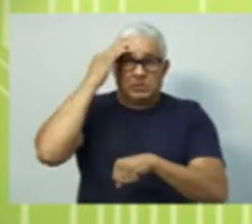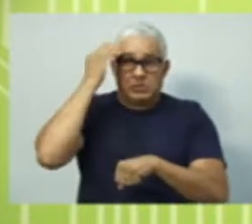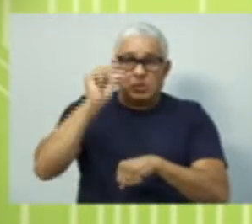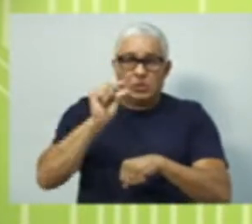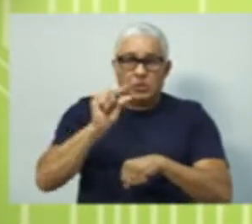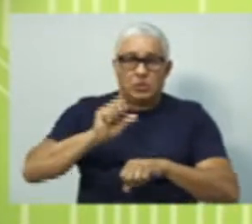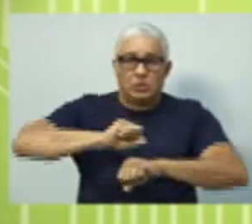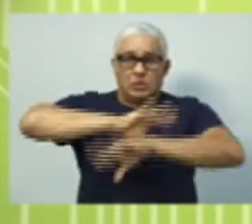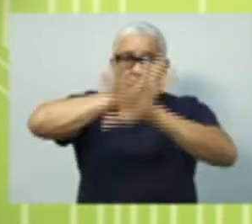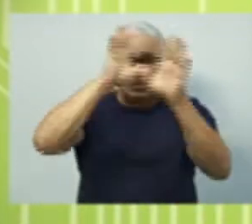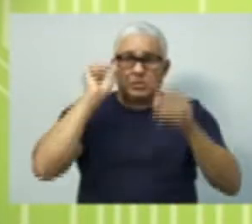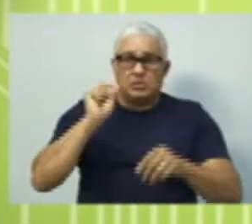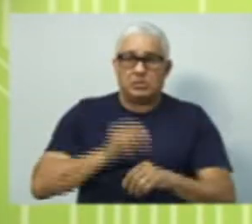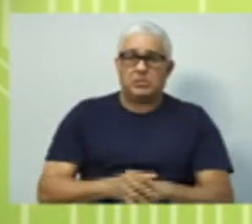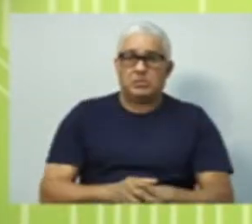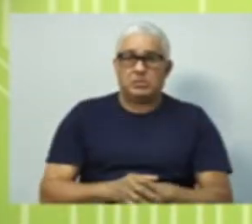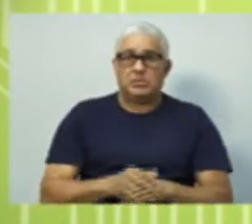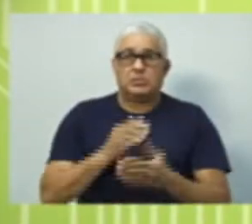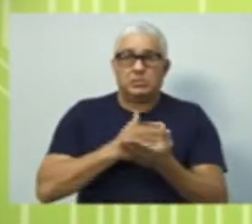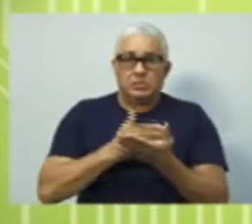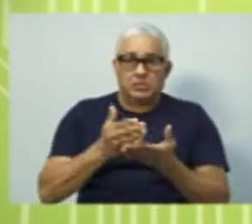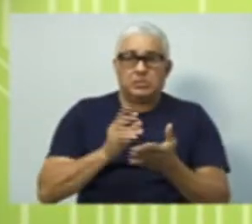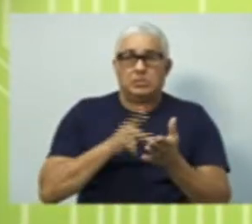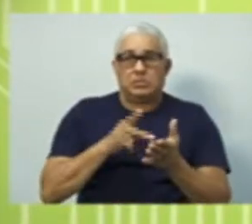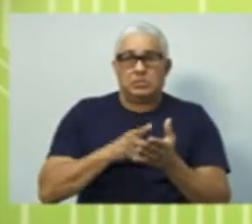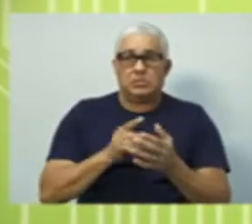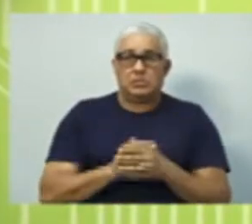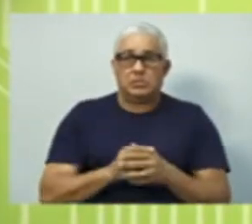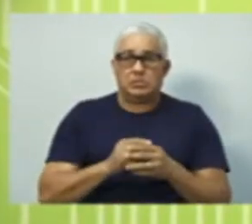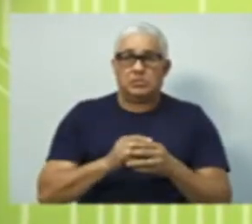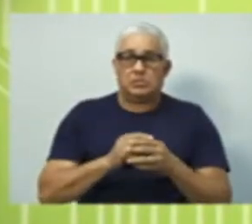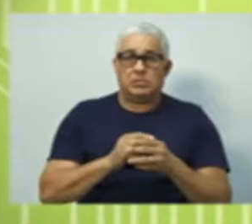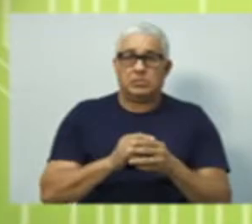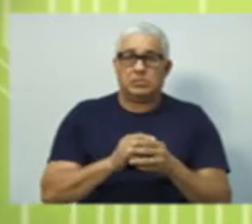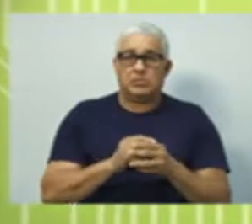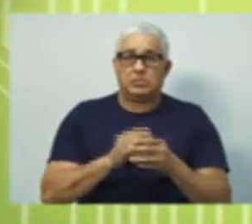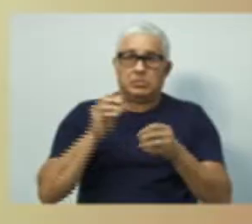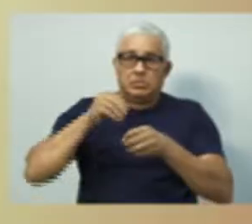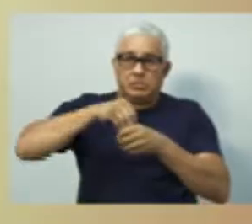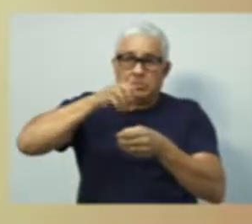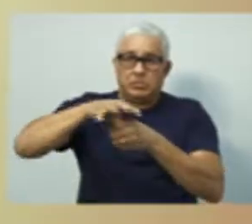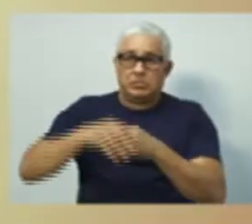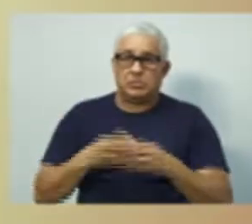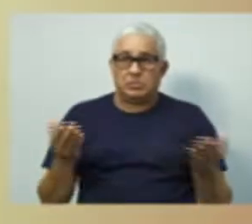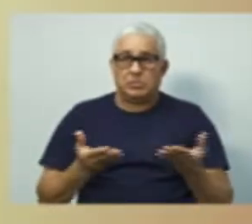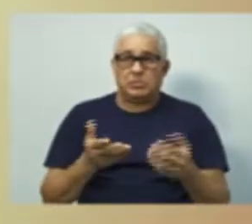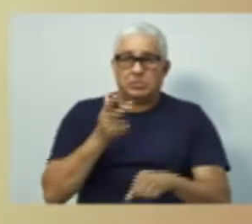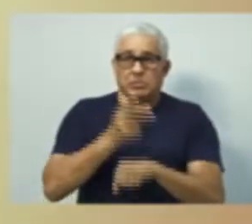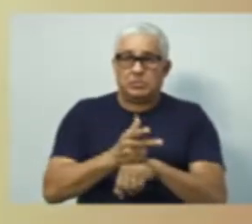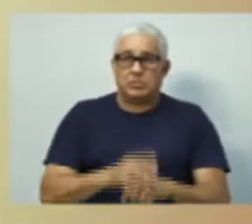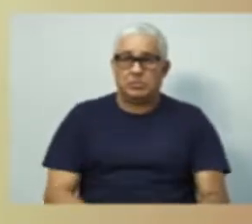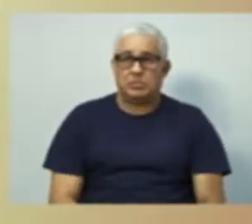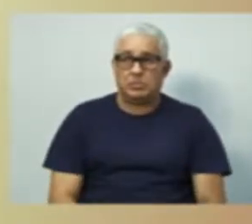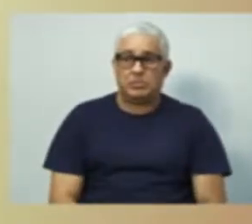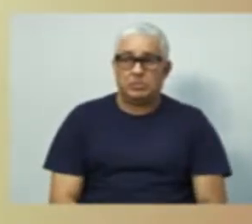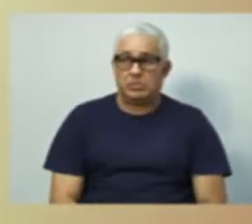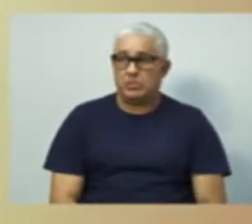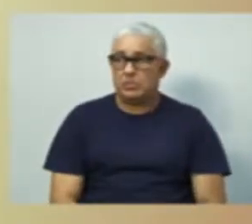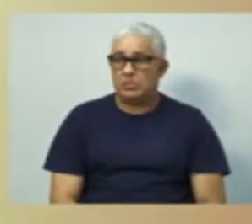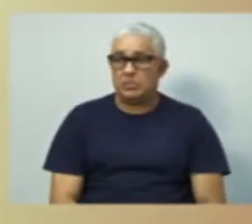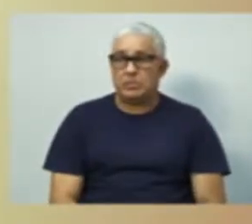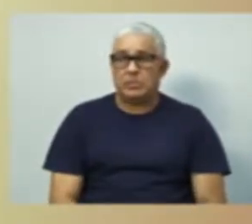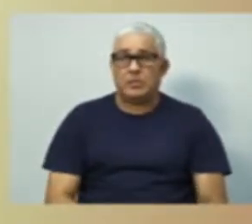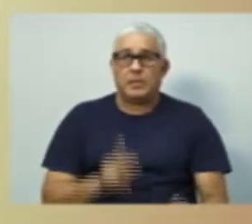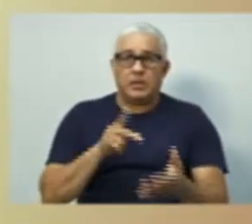mais sobre o orçamento e começarmos definitivamente o nosso conteúdo. Vamos para a externa agora. Há um ditado chinês que afirma que